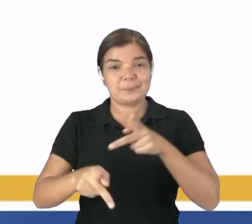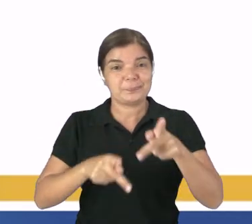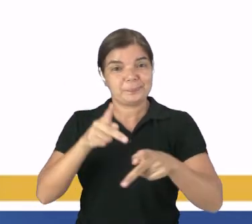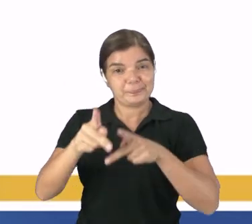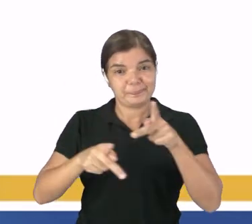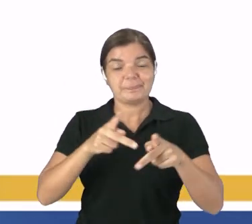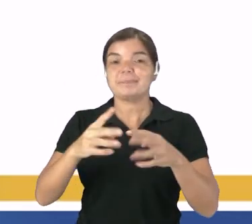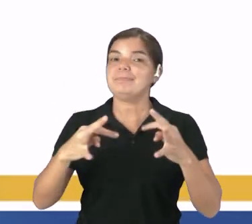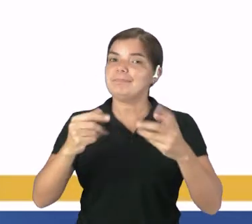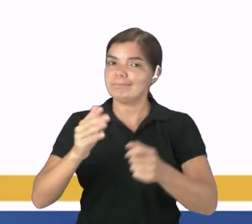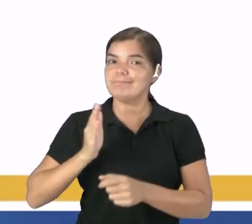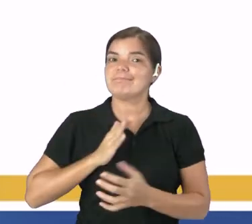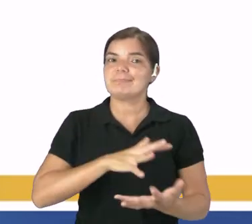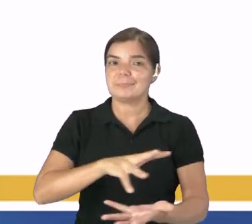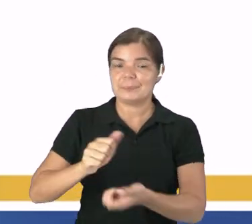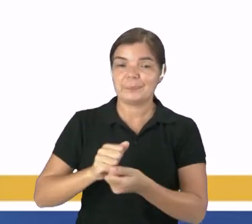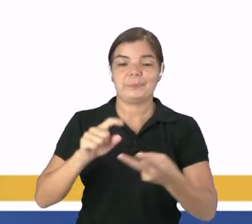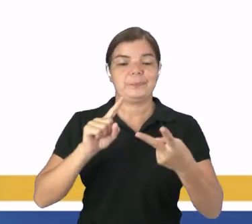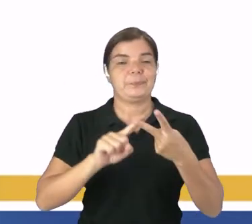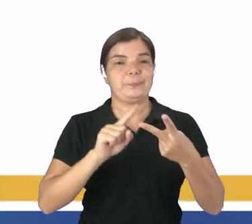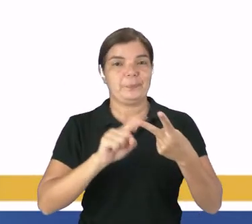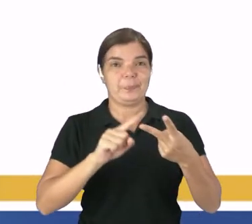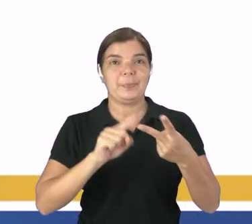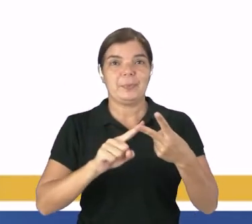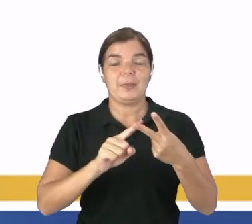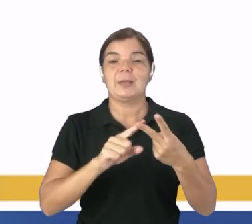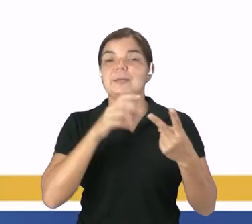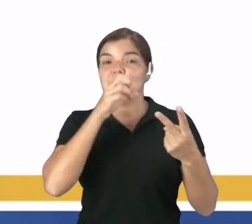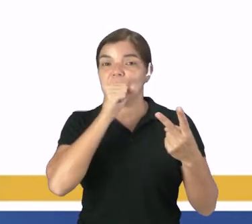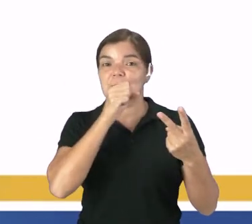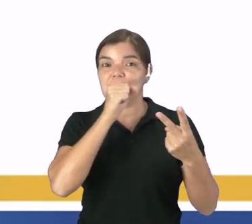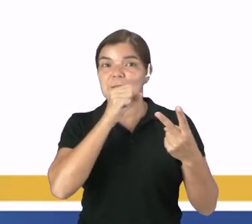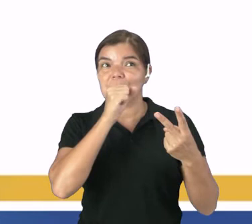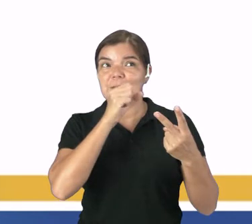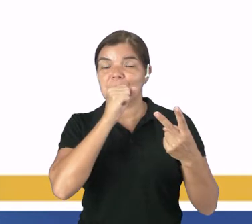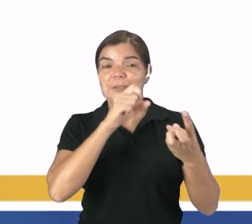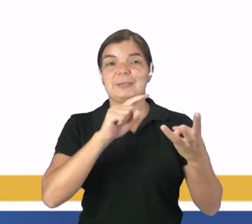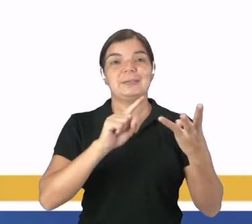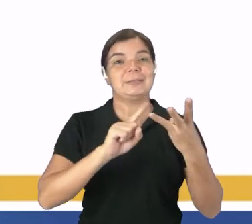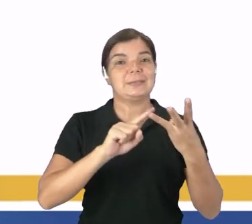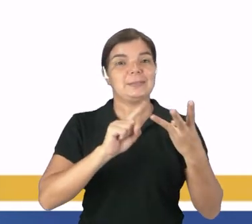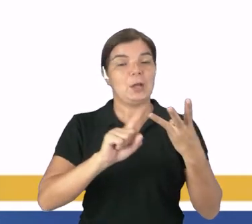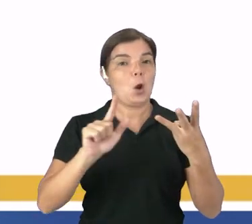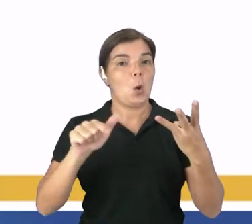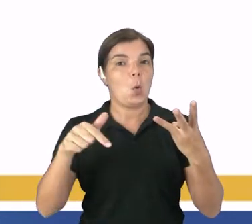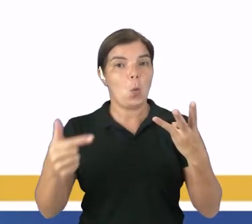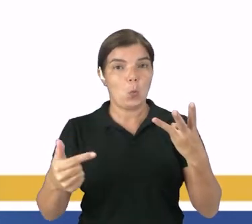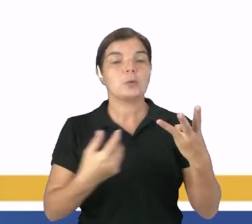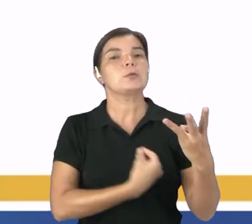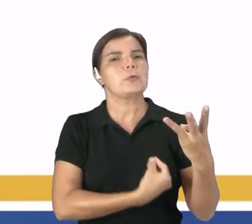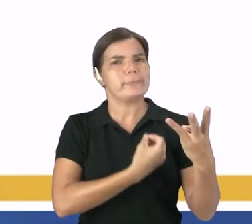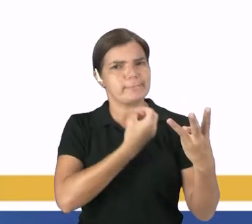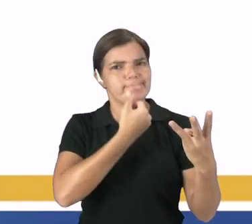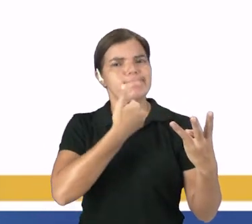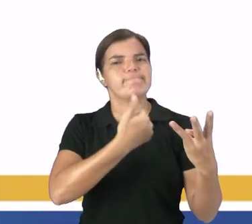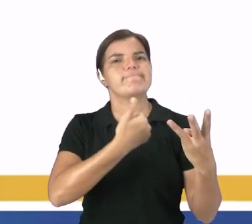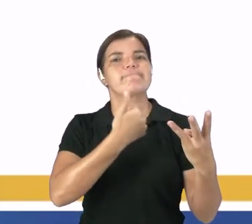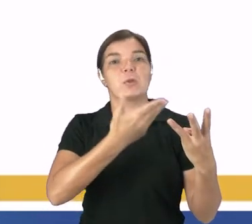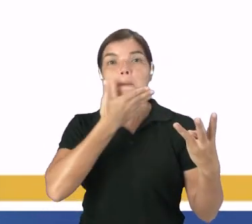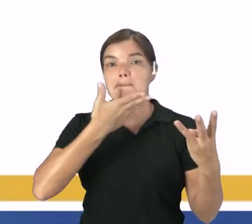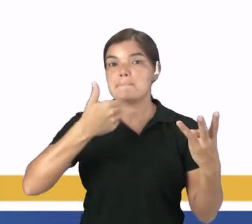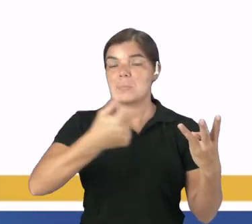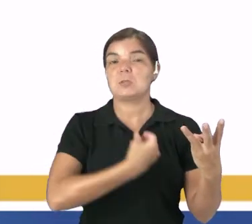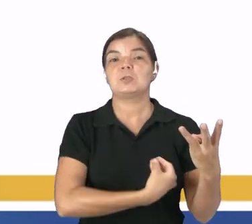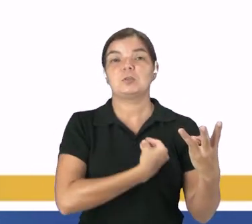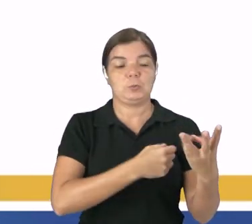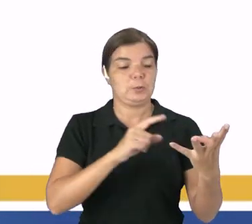da população que detém toda a riqueza do mundo. Aí tem a camadazinha em laranja, que vem ali uma outra camada que vive bem, né, um